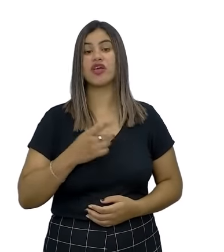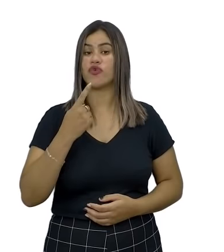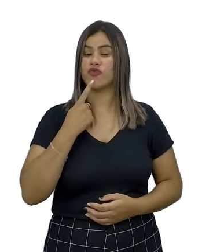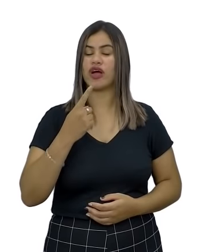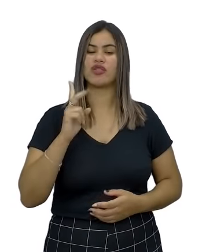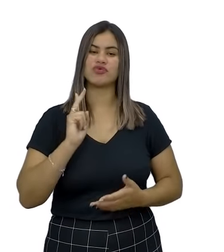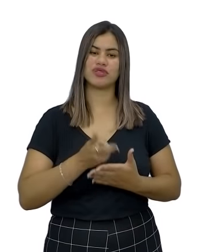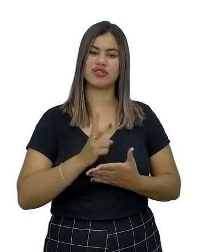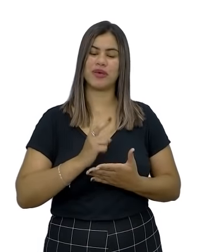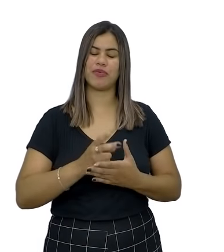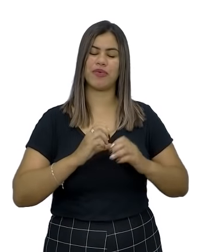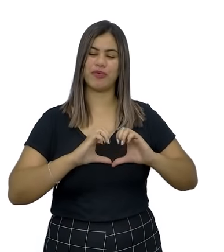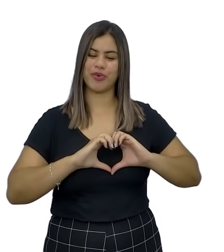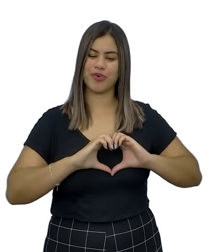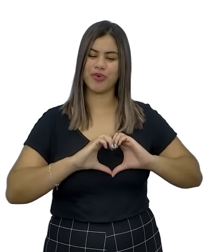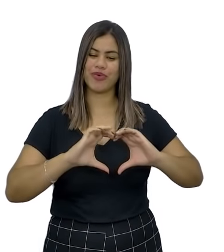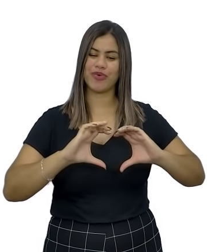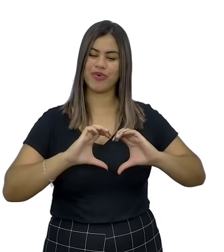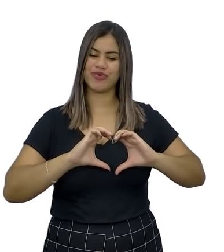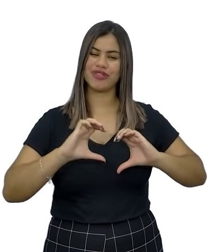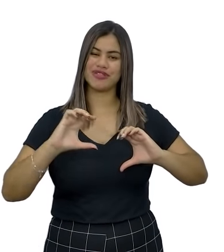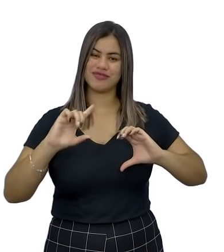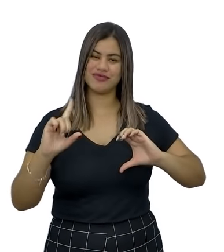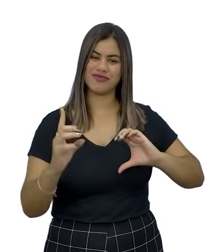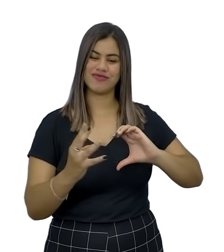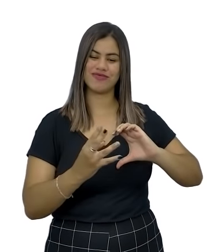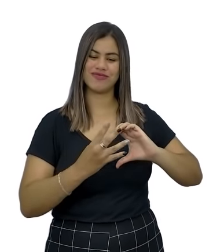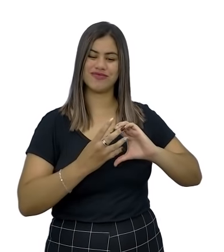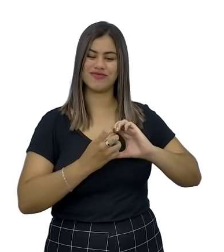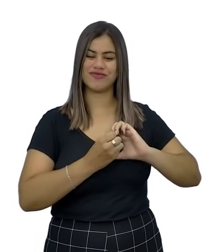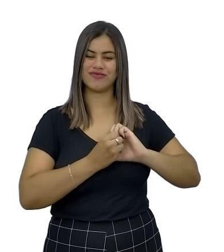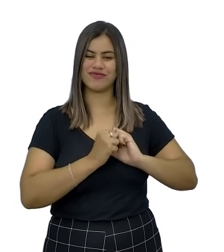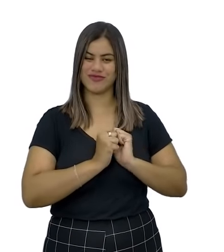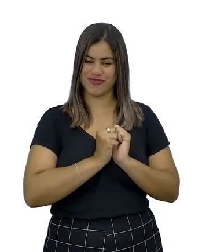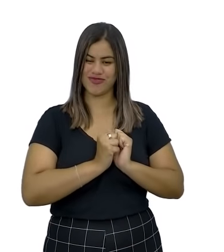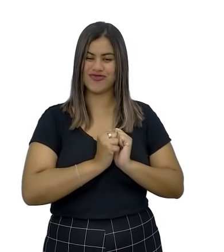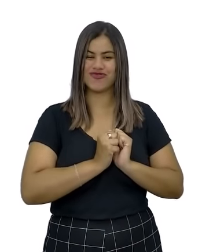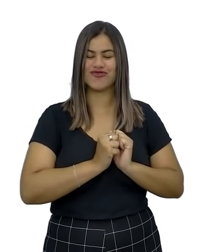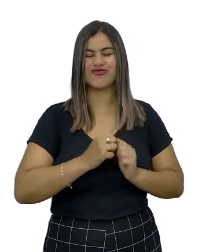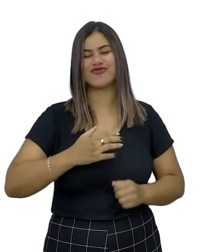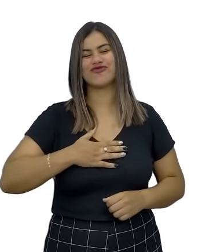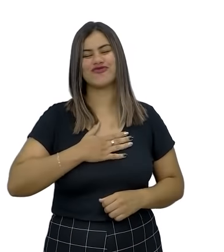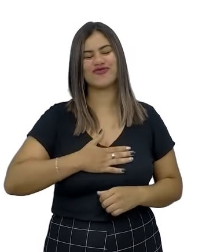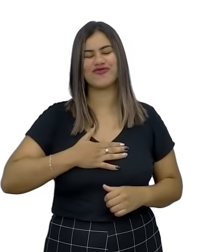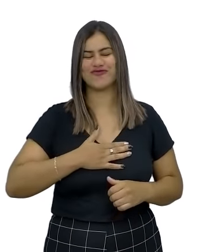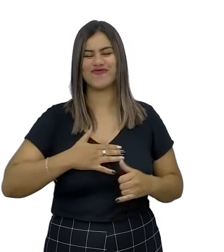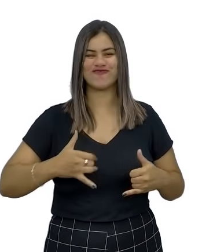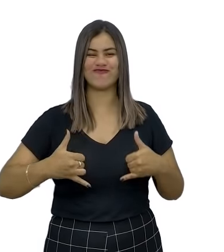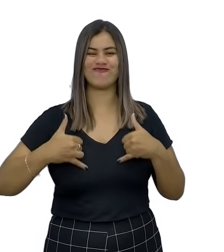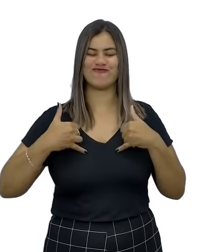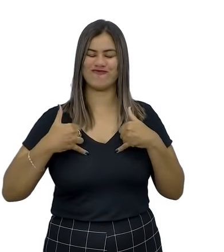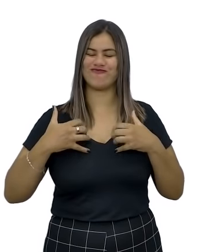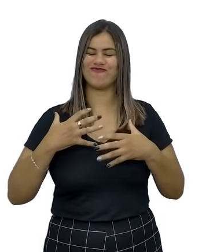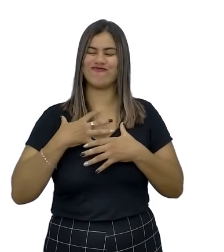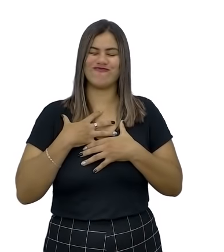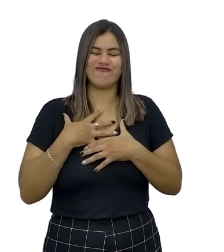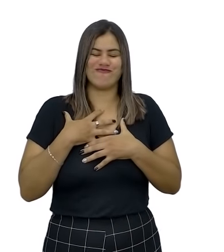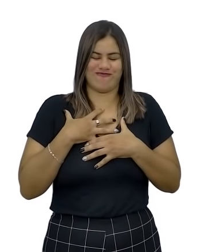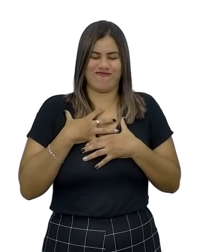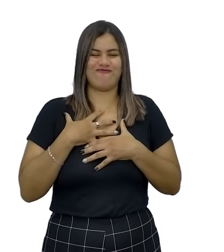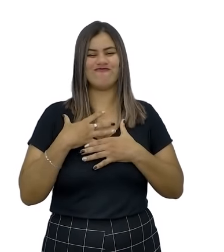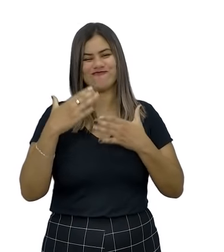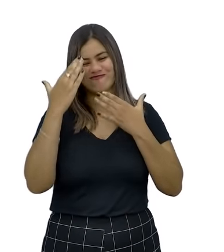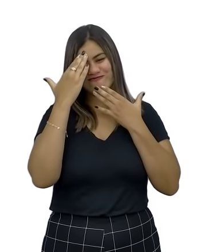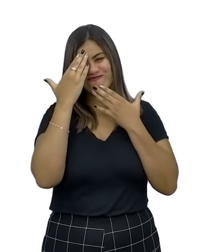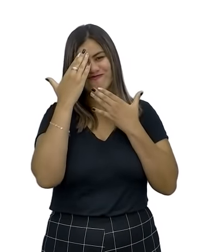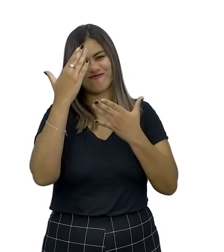meu coração está sempre com todos vocês, né, é um prazer muito grande, vocês não sabem o quanto eu fico